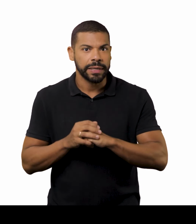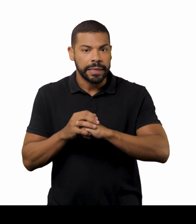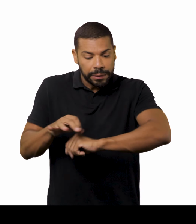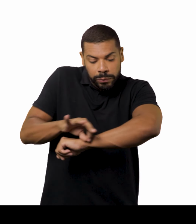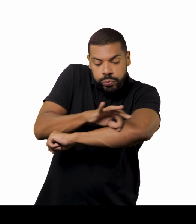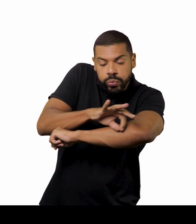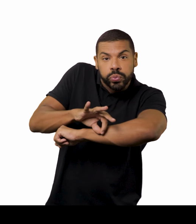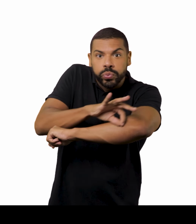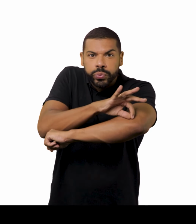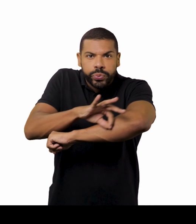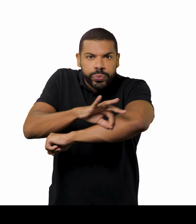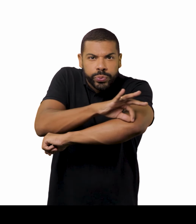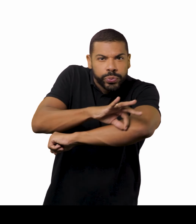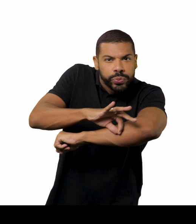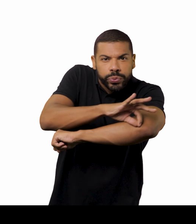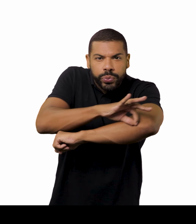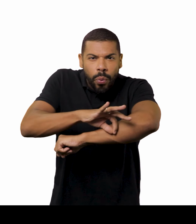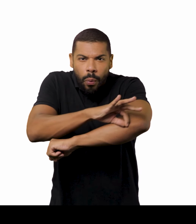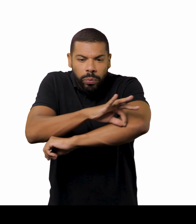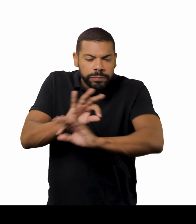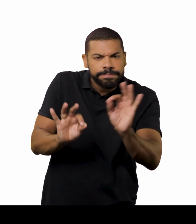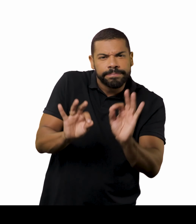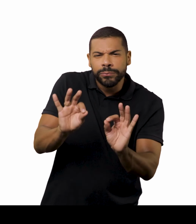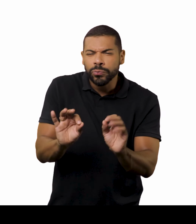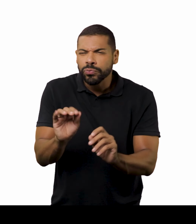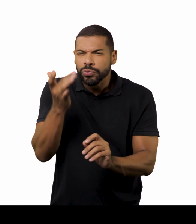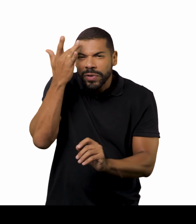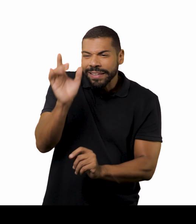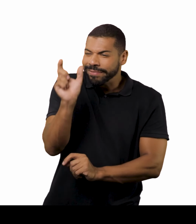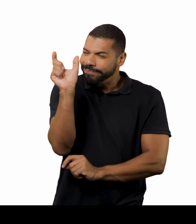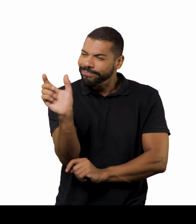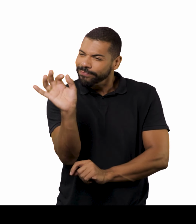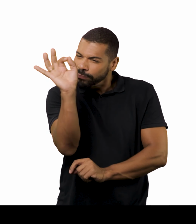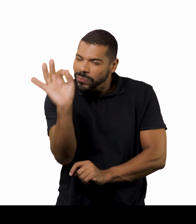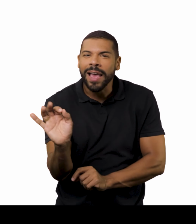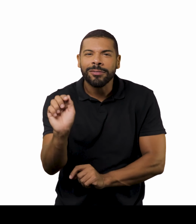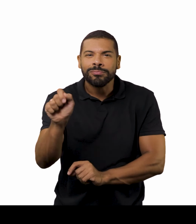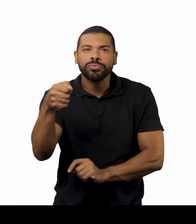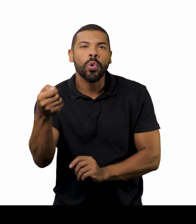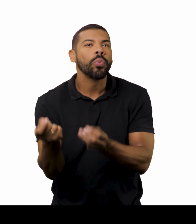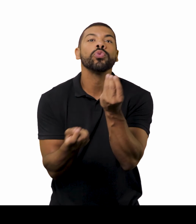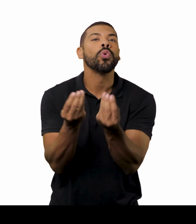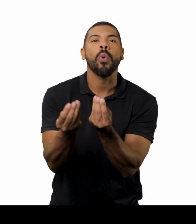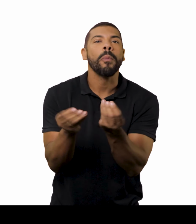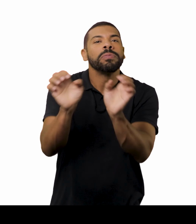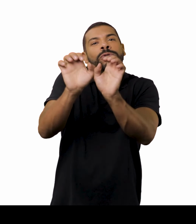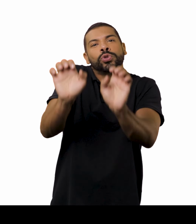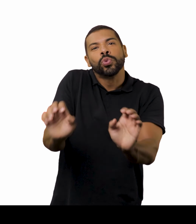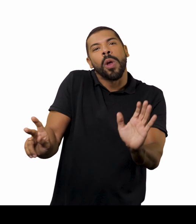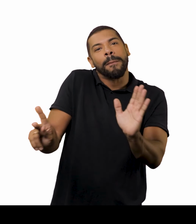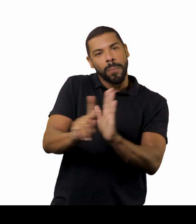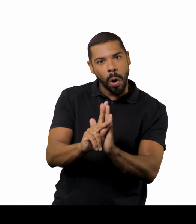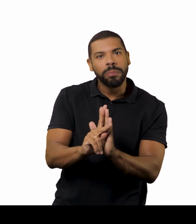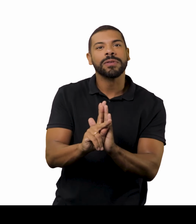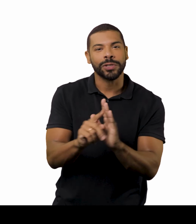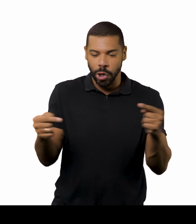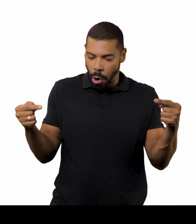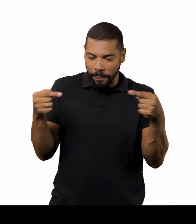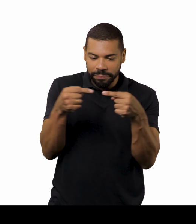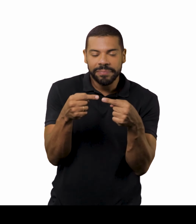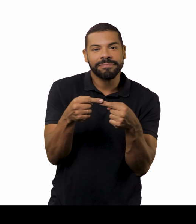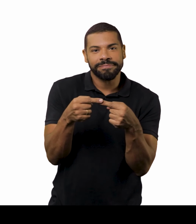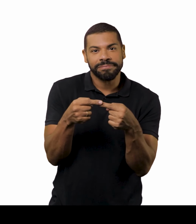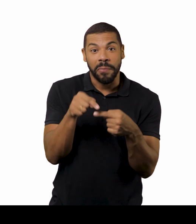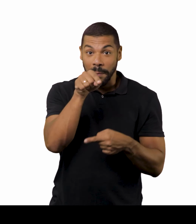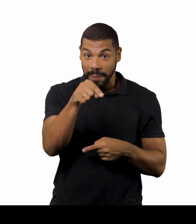por trás disso, existe não sei nem se a arquitetura é a palavra certa, mas um estrutural, na realidade, por trás disso